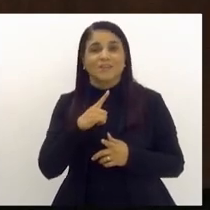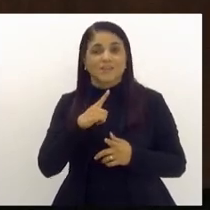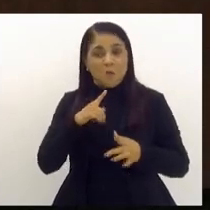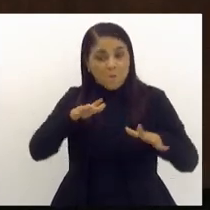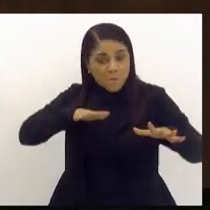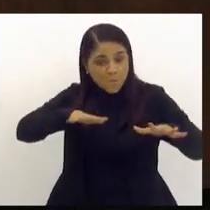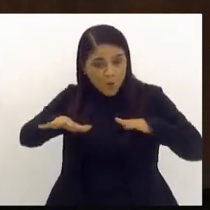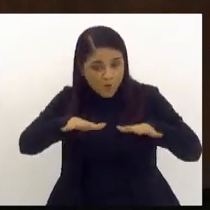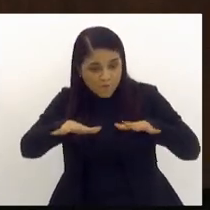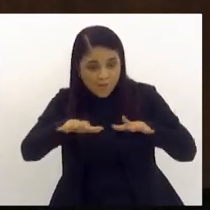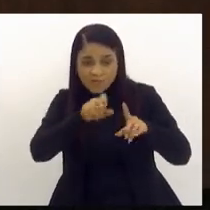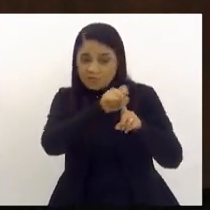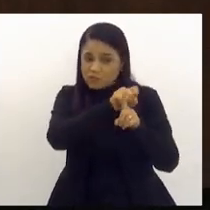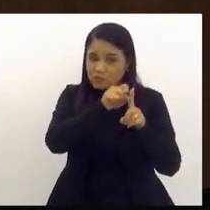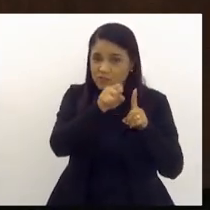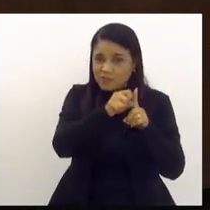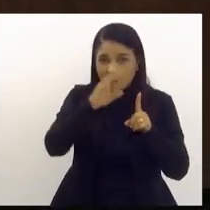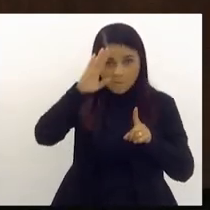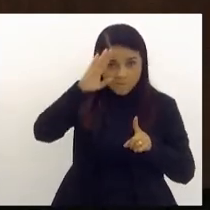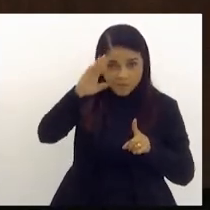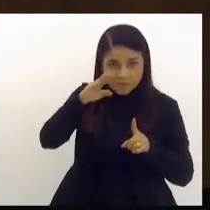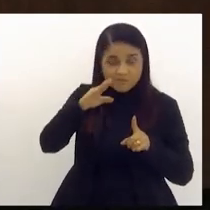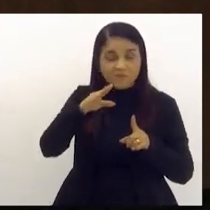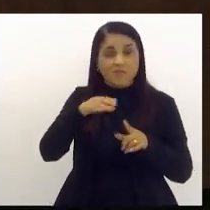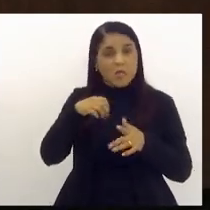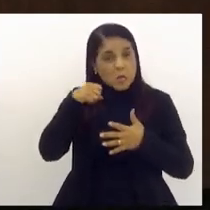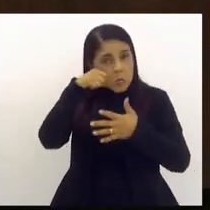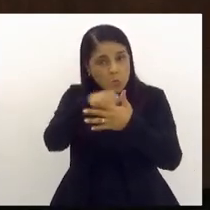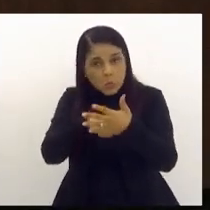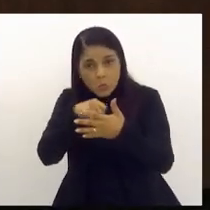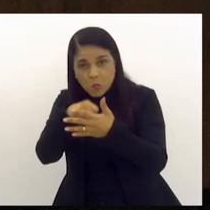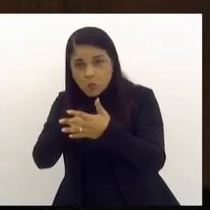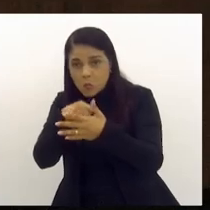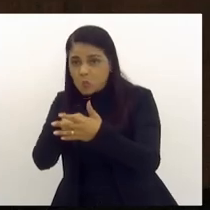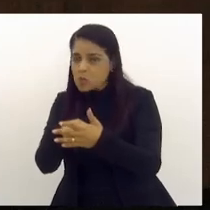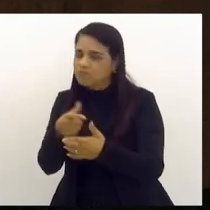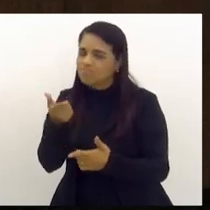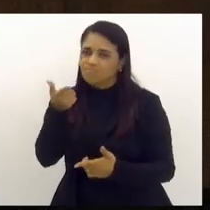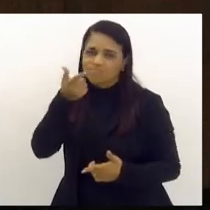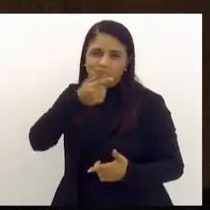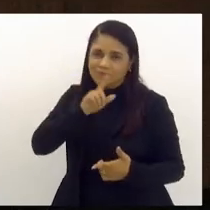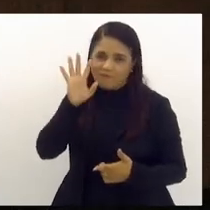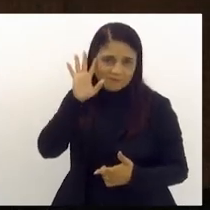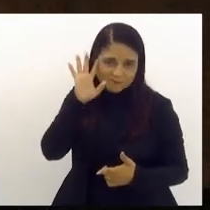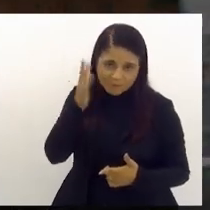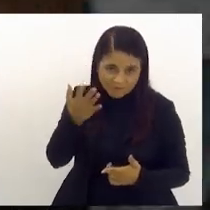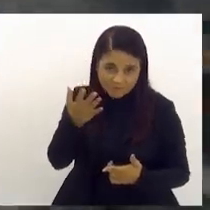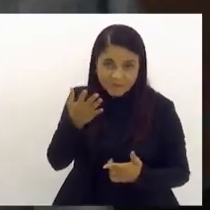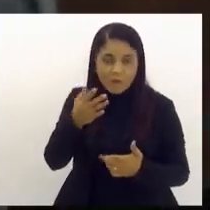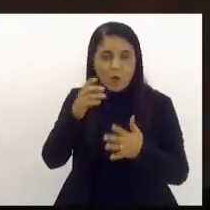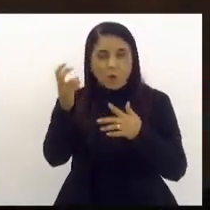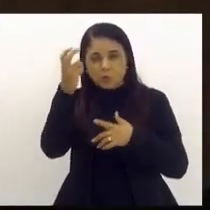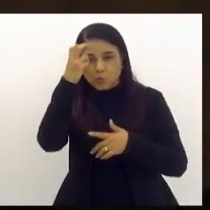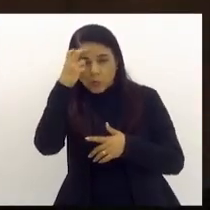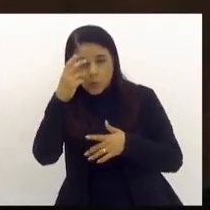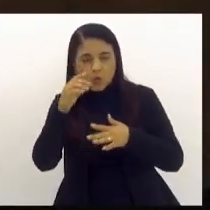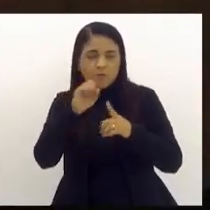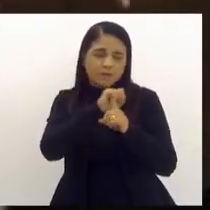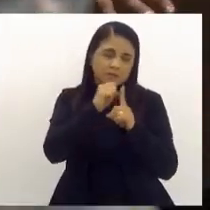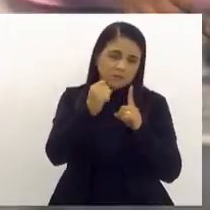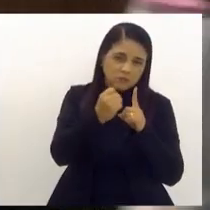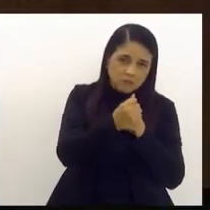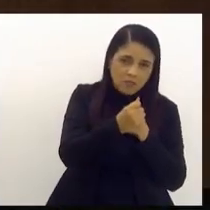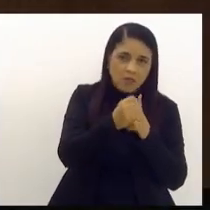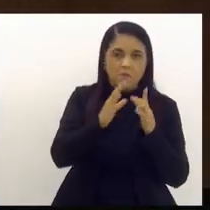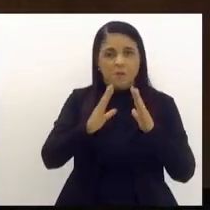movimentos sociais e o seu pé firme na luta, nós não teríamos uma solução para a cultura, para a assistência social,